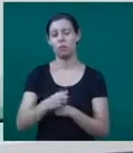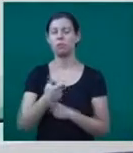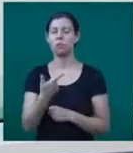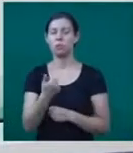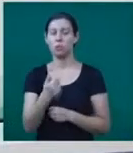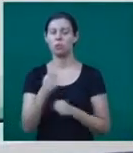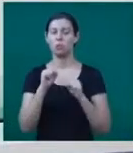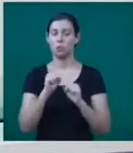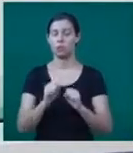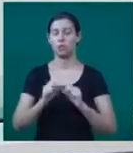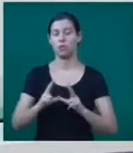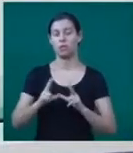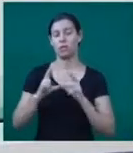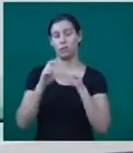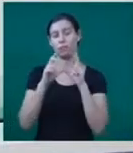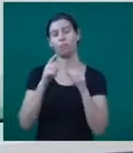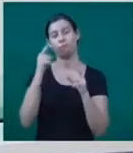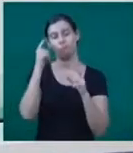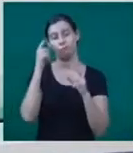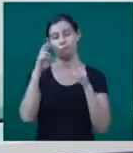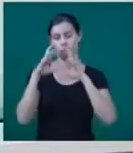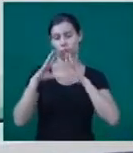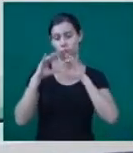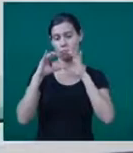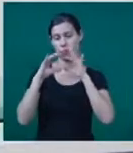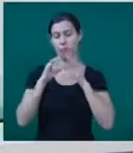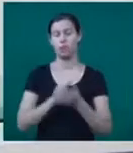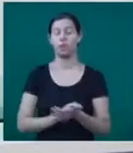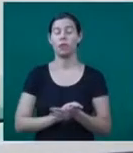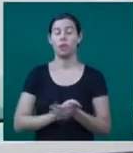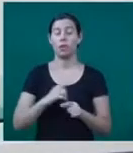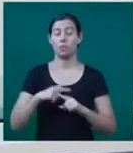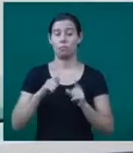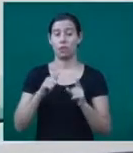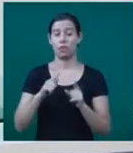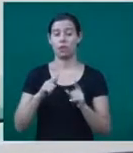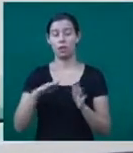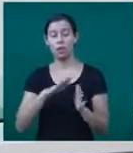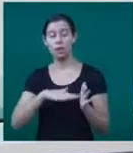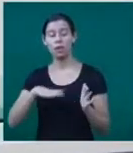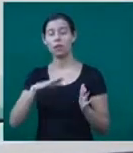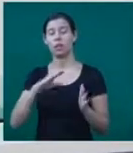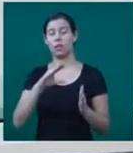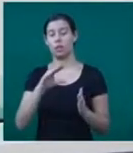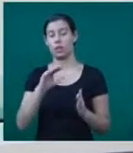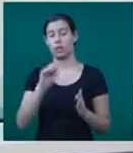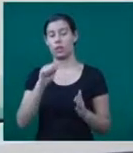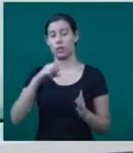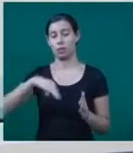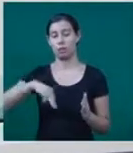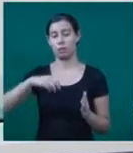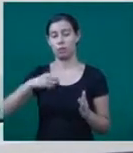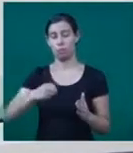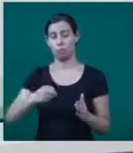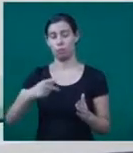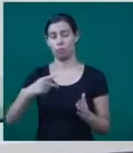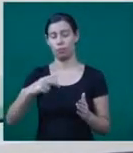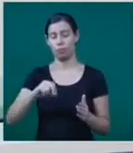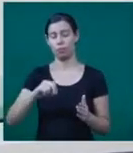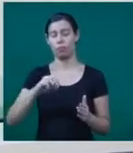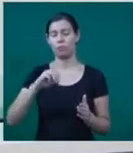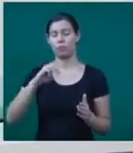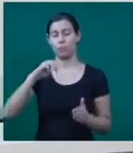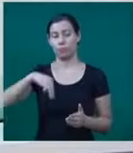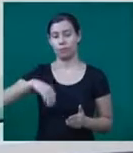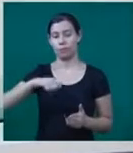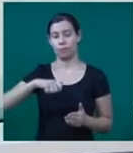no cérebro. Mas não é apenas o campo magnético do celular que pode fazer mal à saúde. As antenas de telefonia também. Elas emitem uma